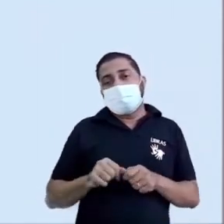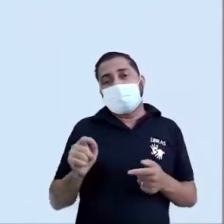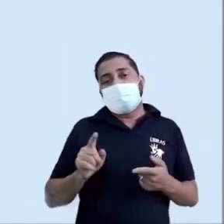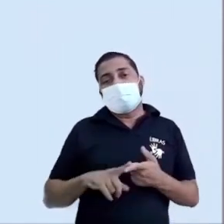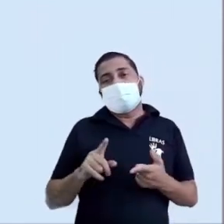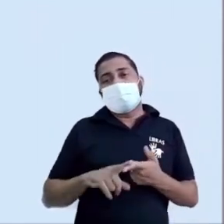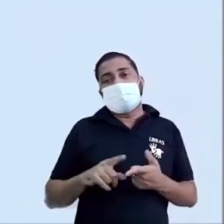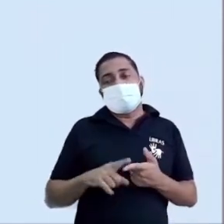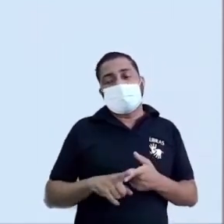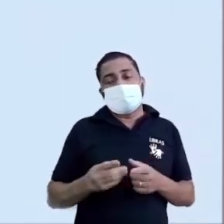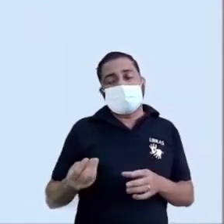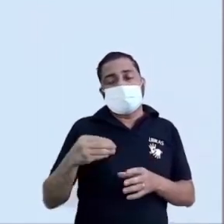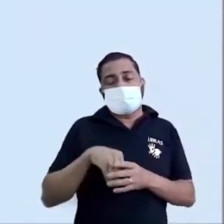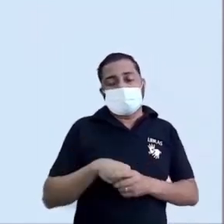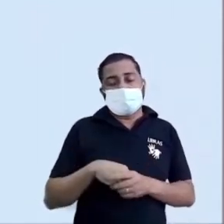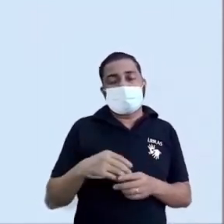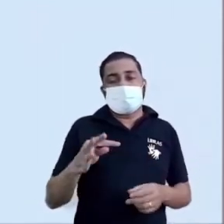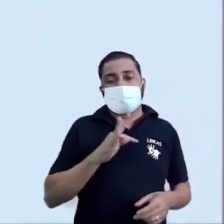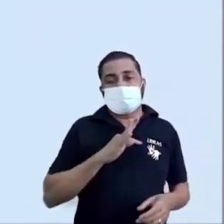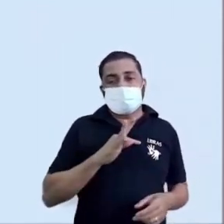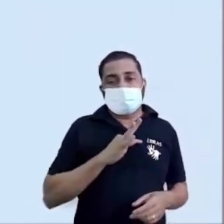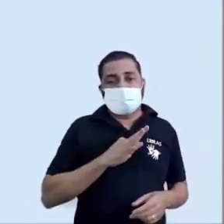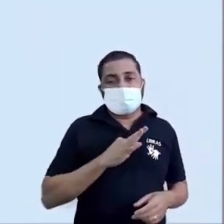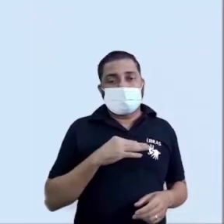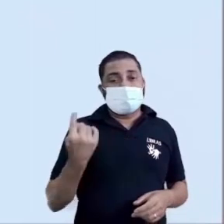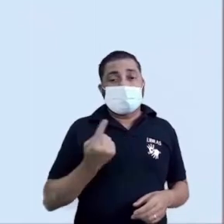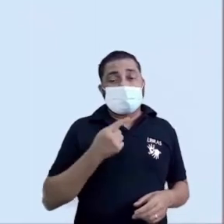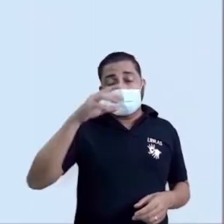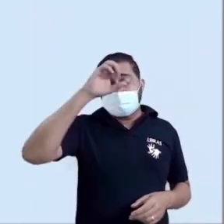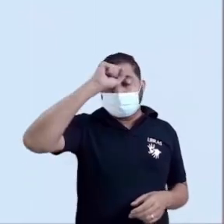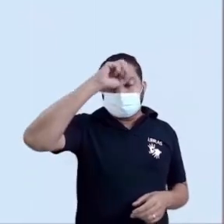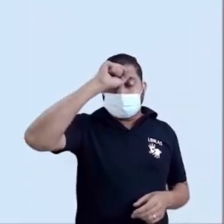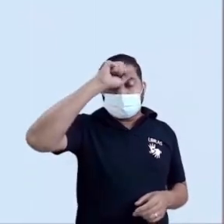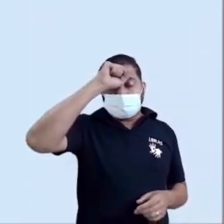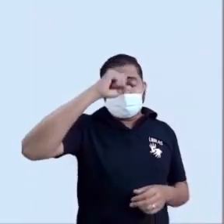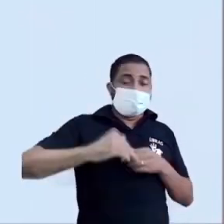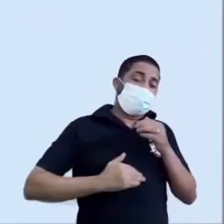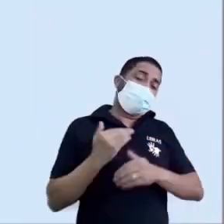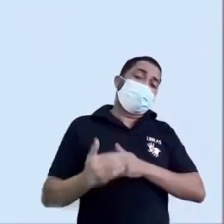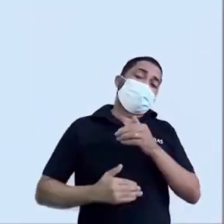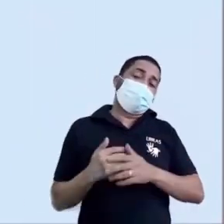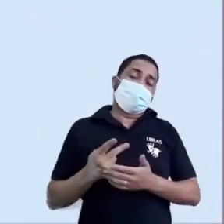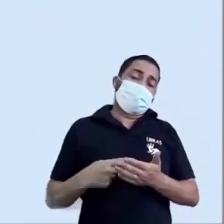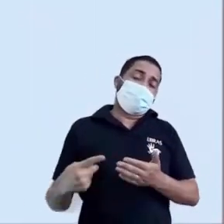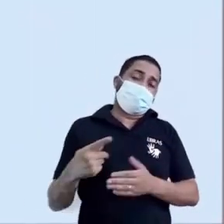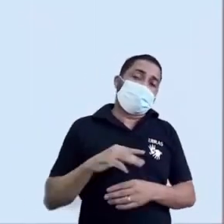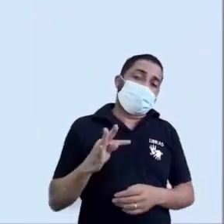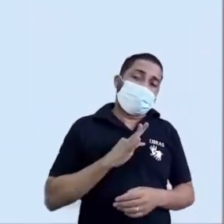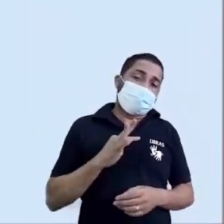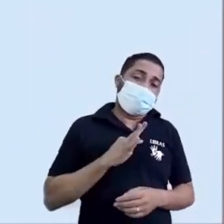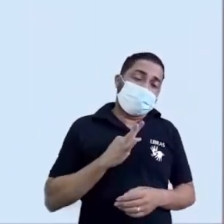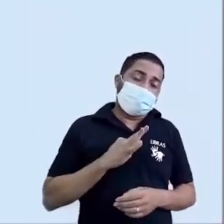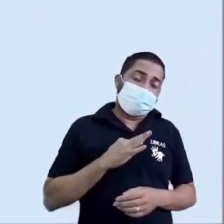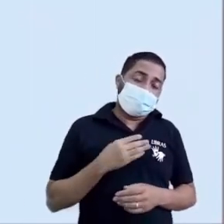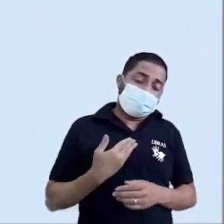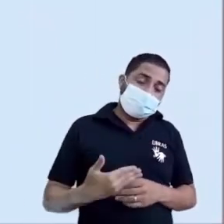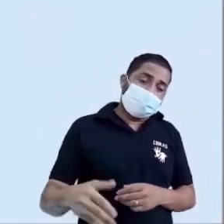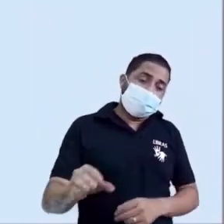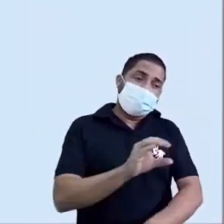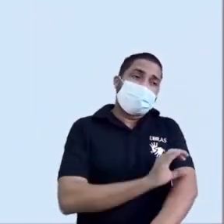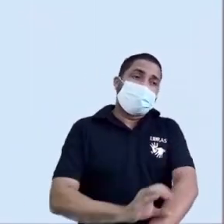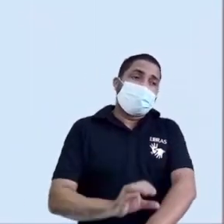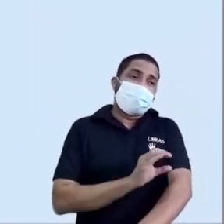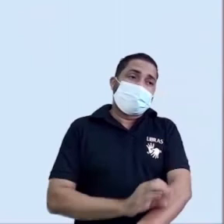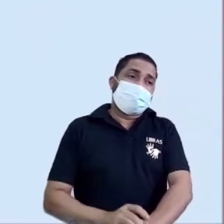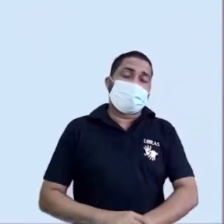E dentro de uma técnica que a gente aprende no desenvolvimento dos desenhos técnicos e arquitetônicos ao longo do curso,